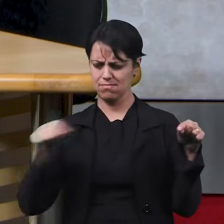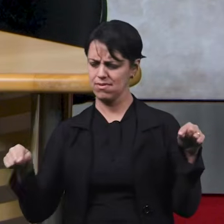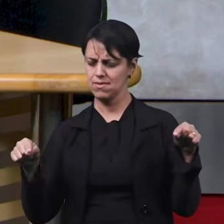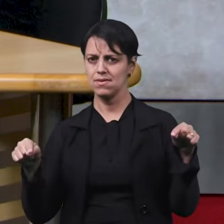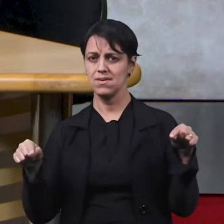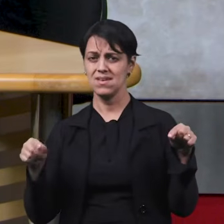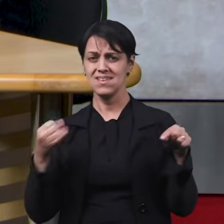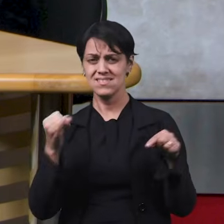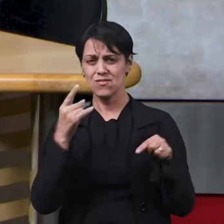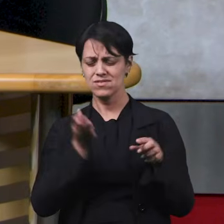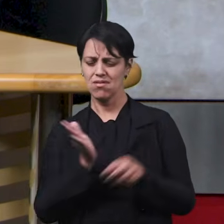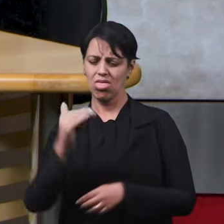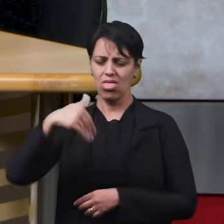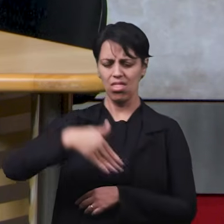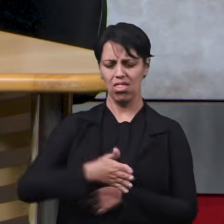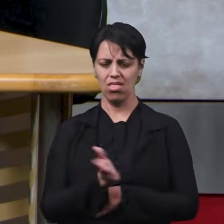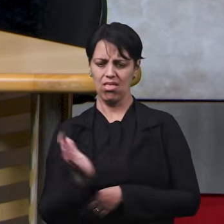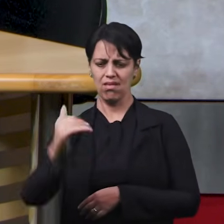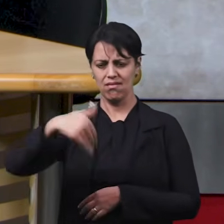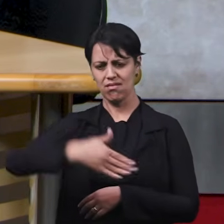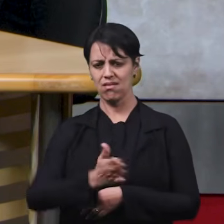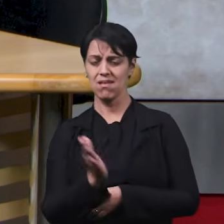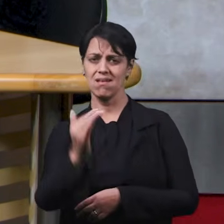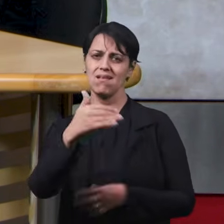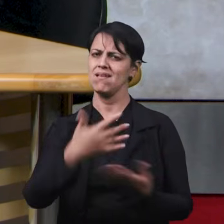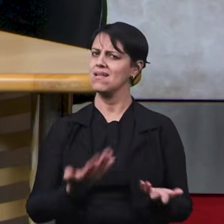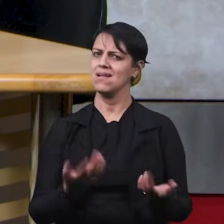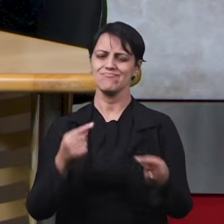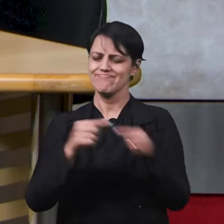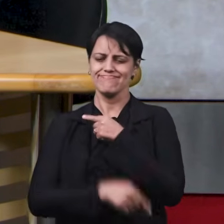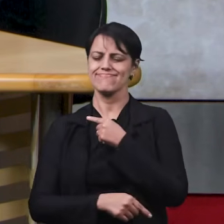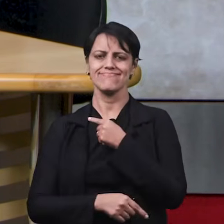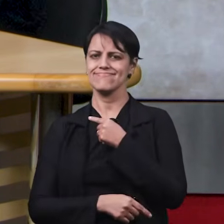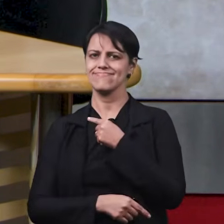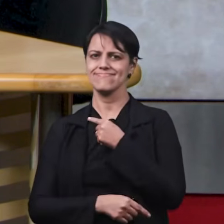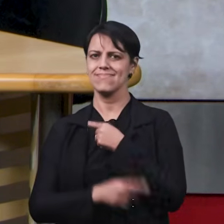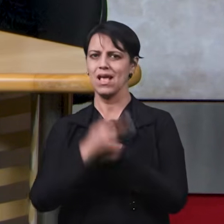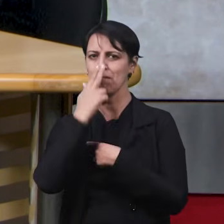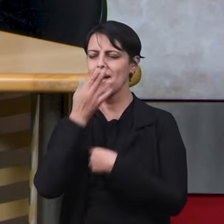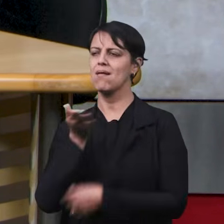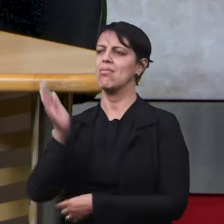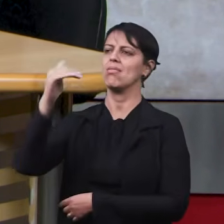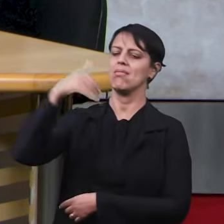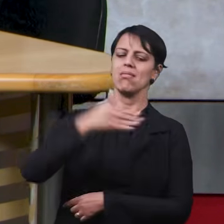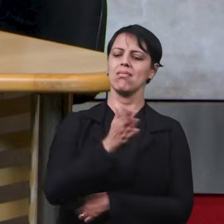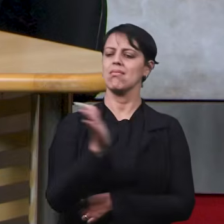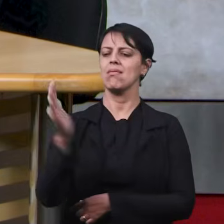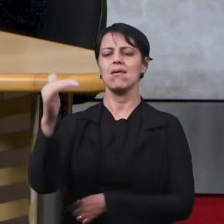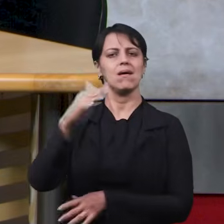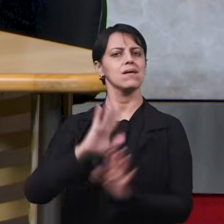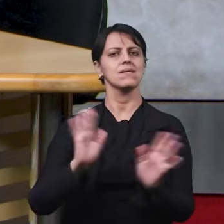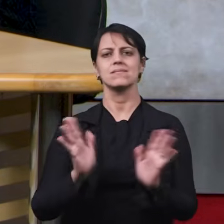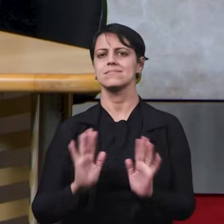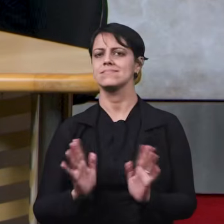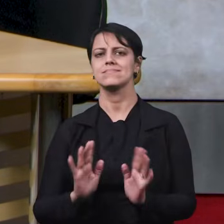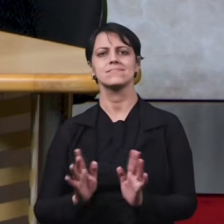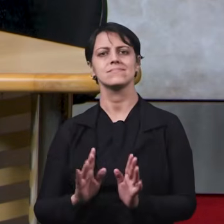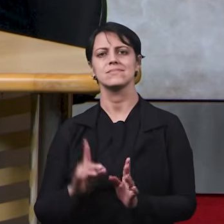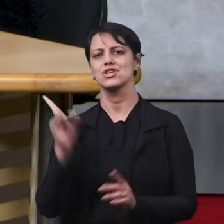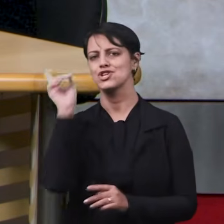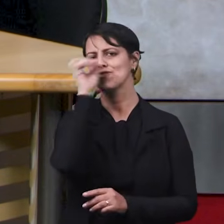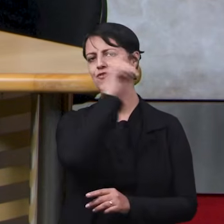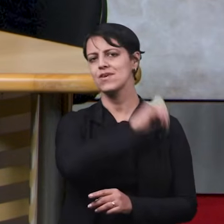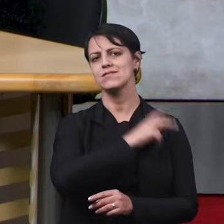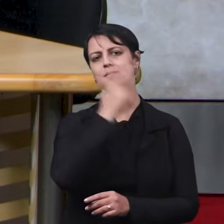Se você tenta outros caminhos, ou seja, se você começa a se desviar do propósito de Deus, aquilo que Deus te orientou, o caminho acaba ficando